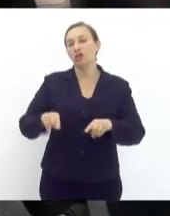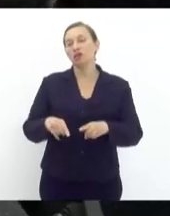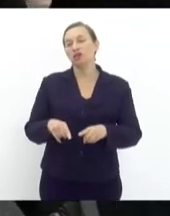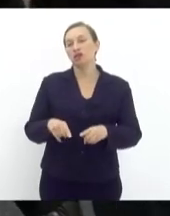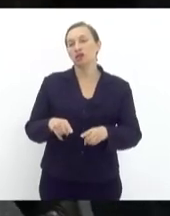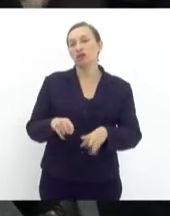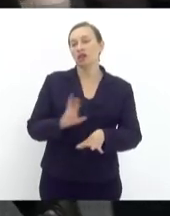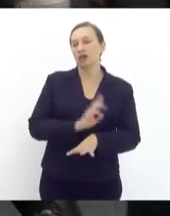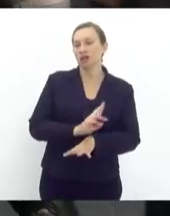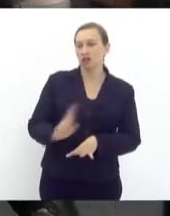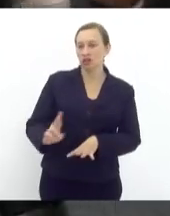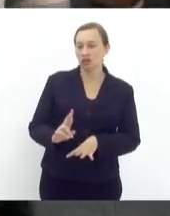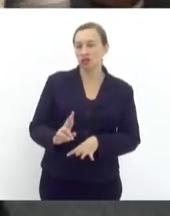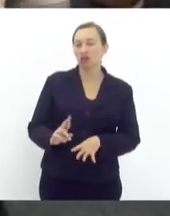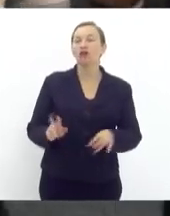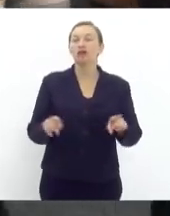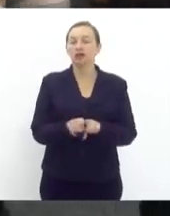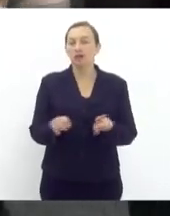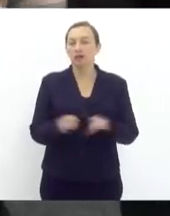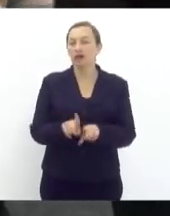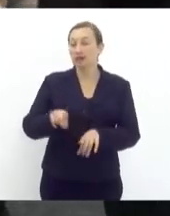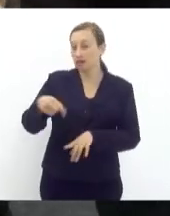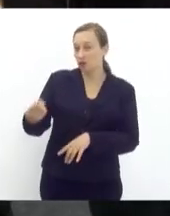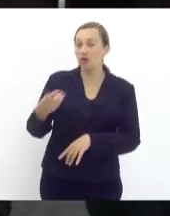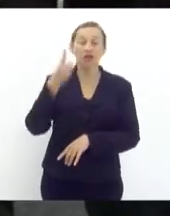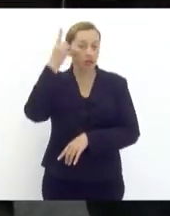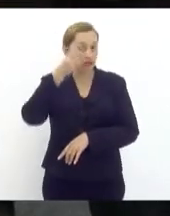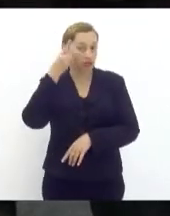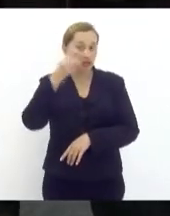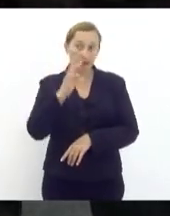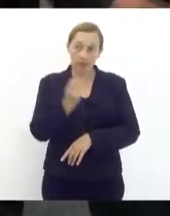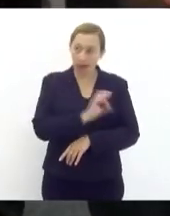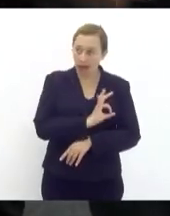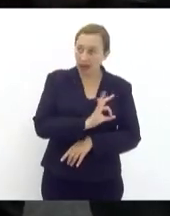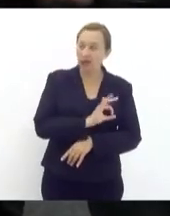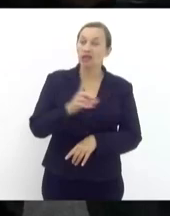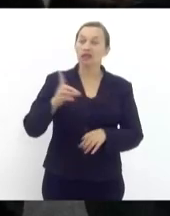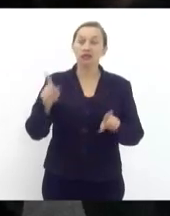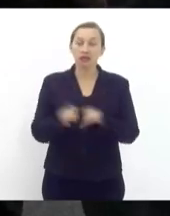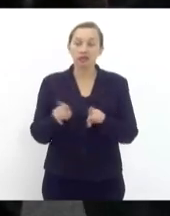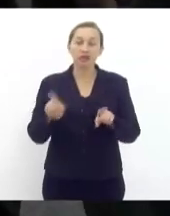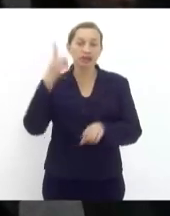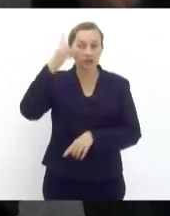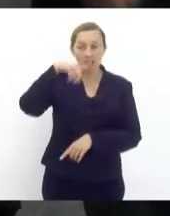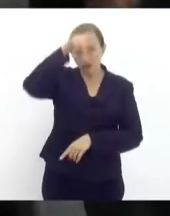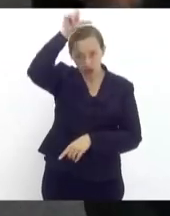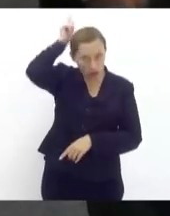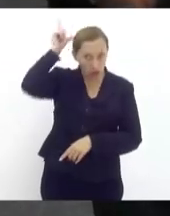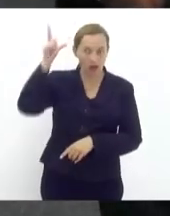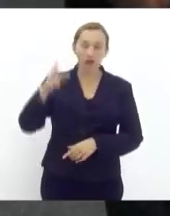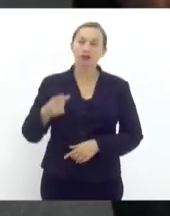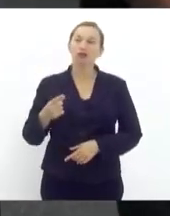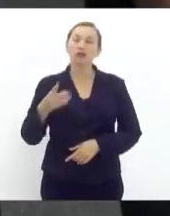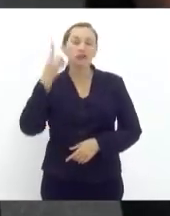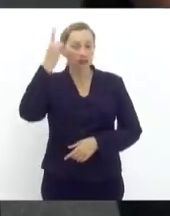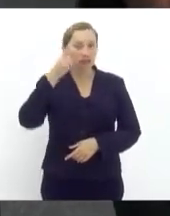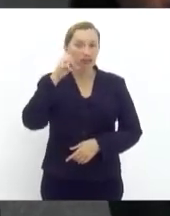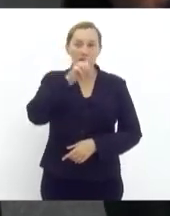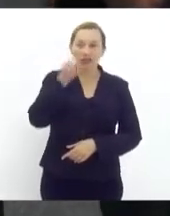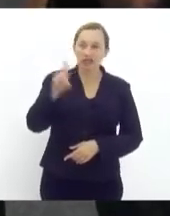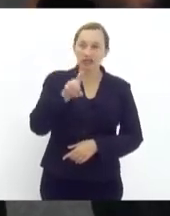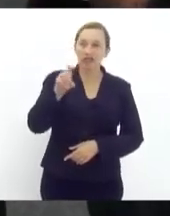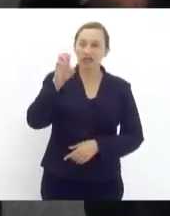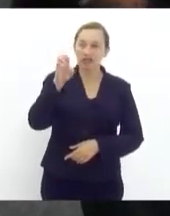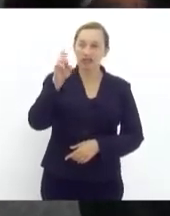que a deputada Marta também é com a autora Deputado Luiz Paulo que tá aí também a qual dor e a deputada zeidan